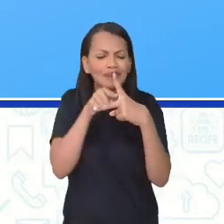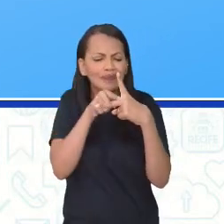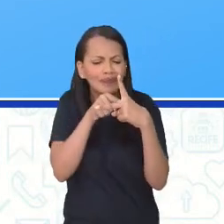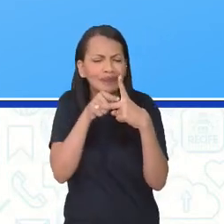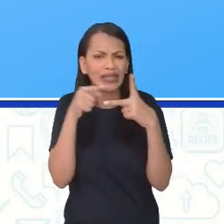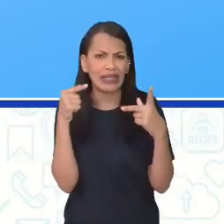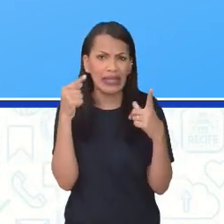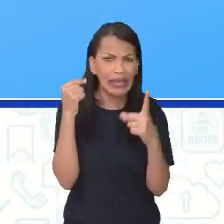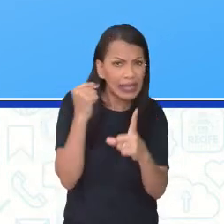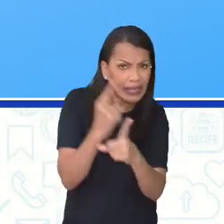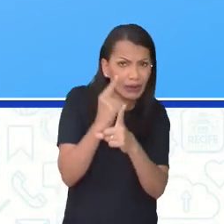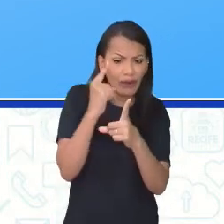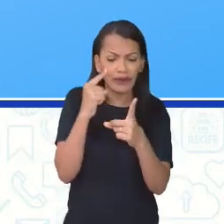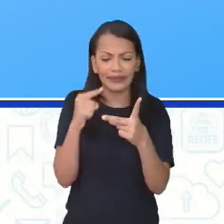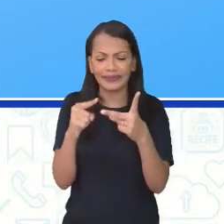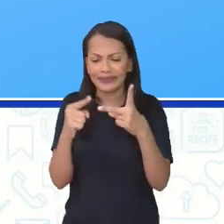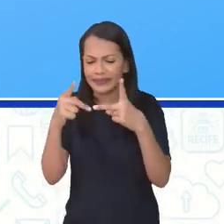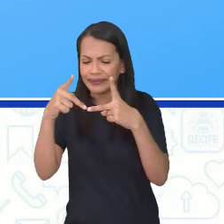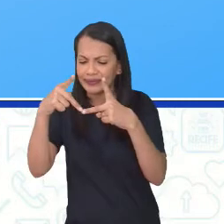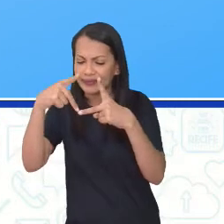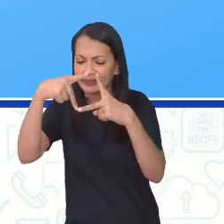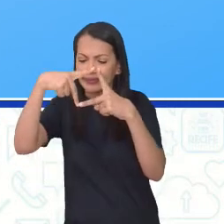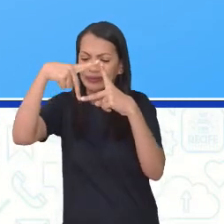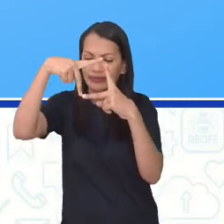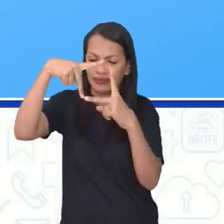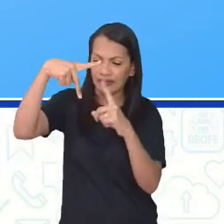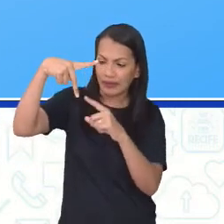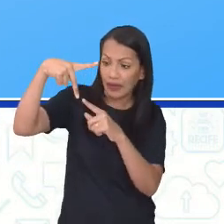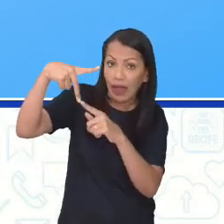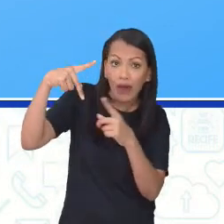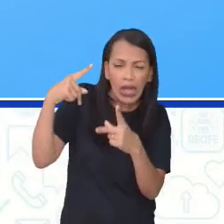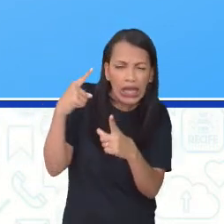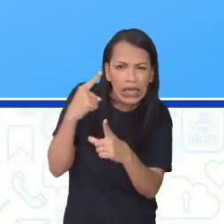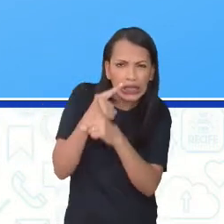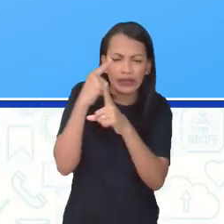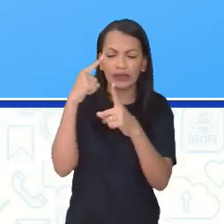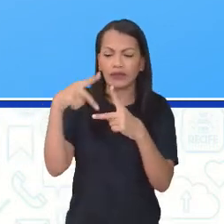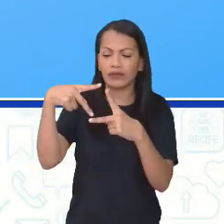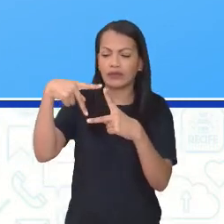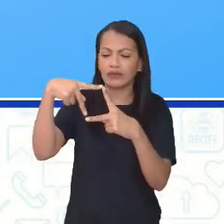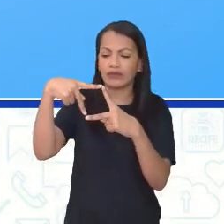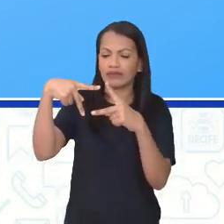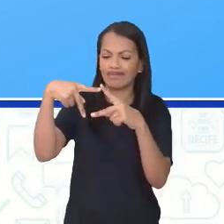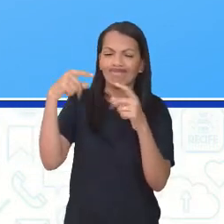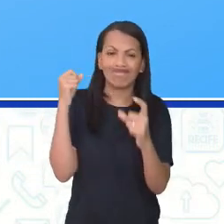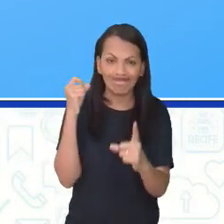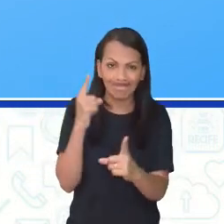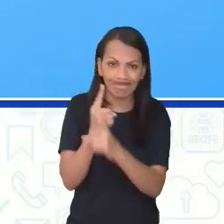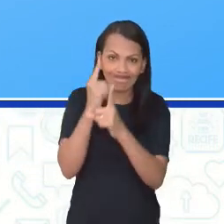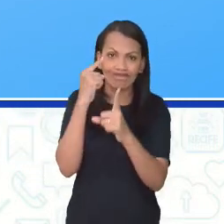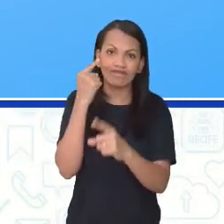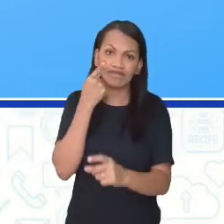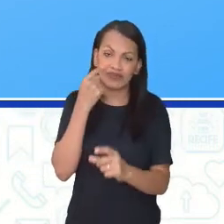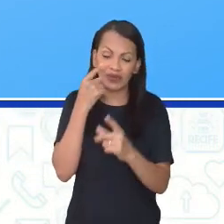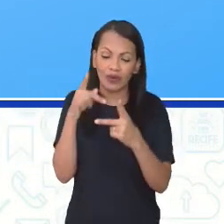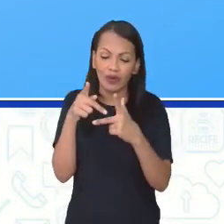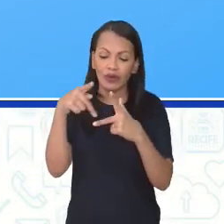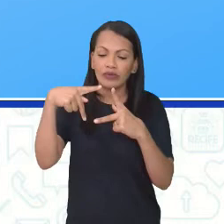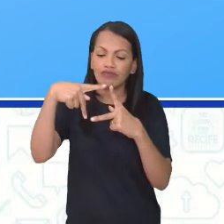Essas diagonais de amarelo, tá? Vai ligar um vértice ao